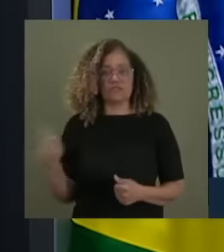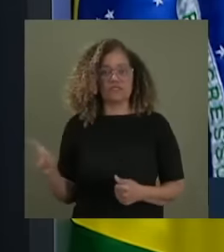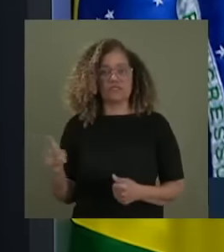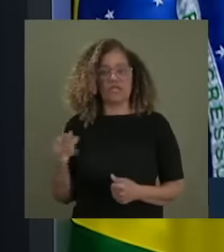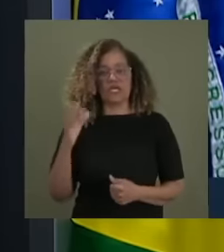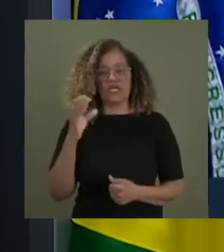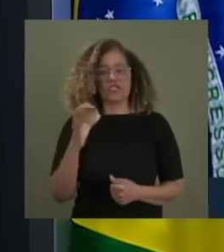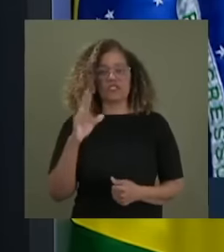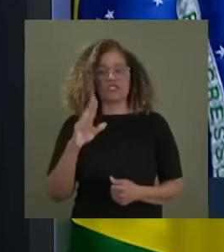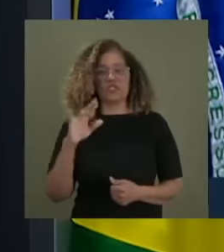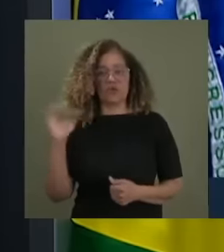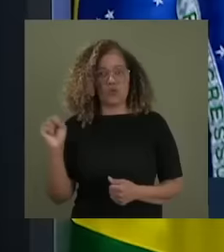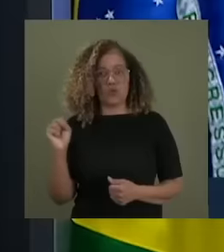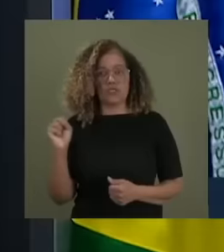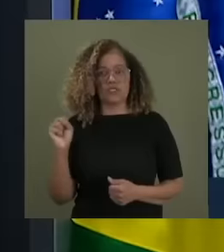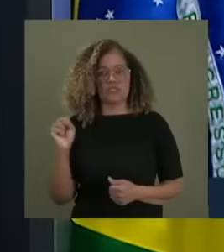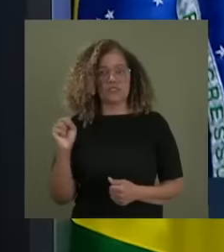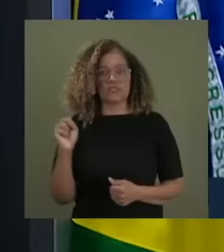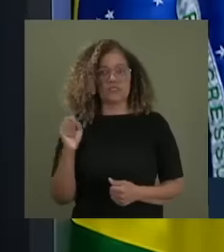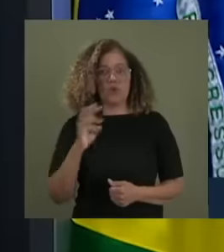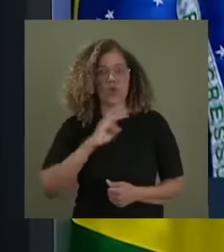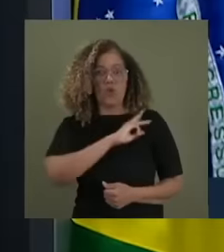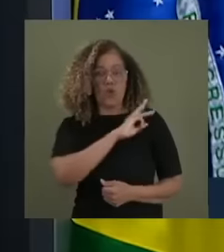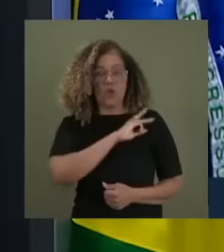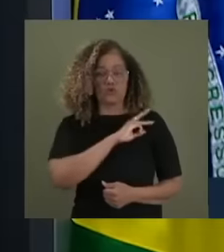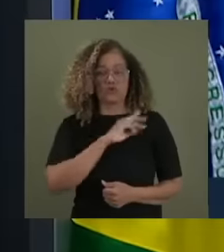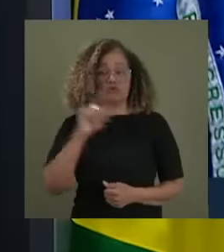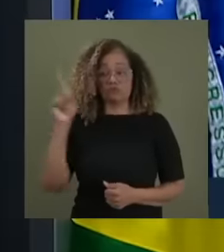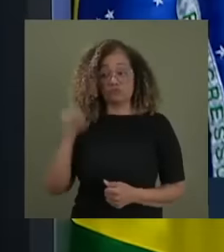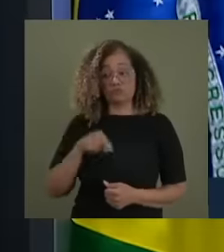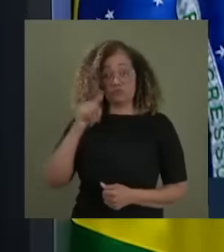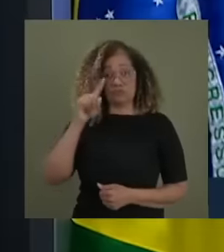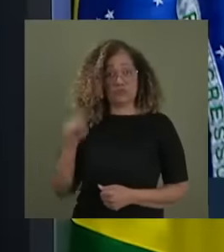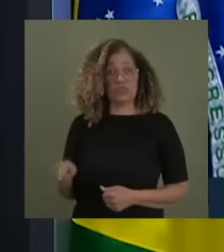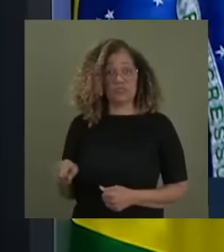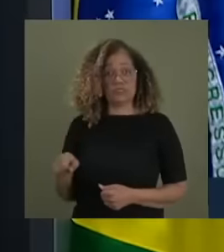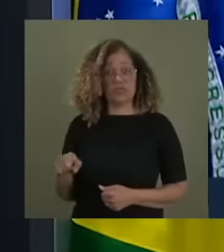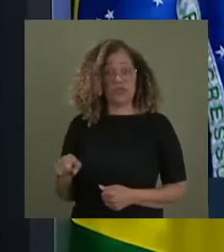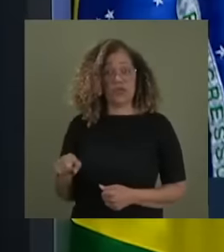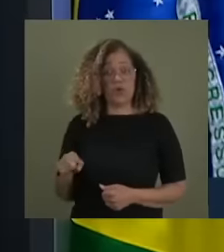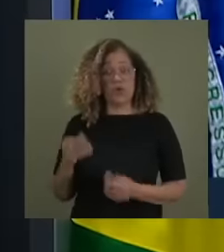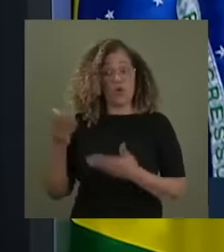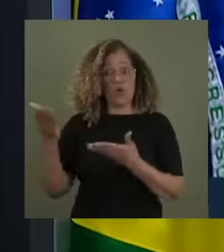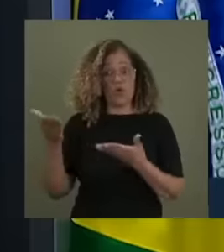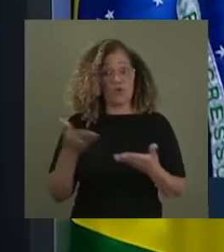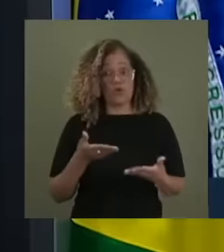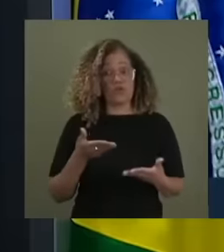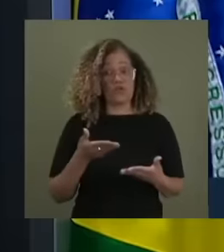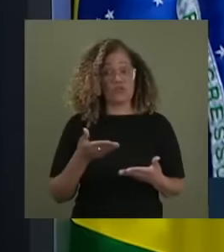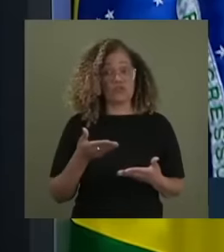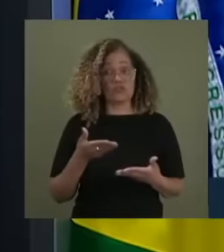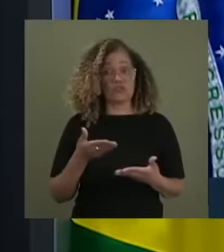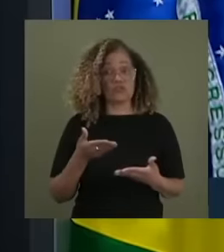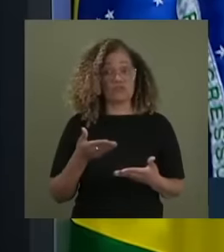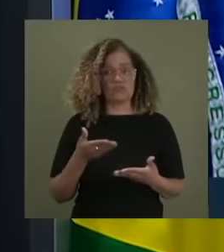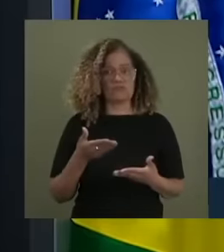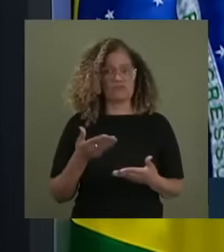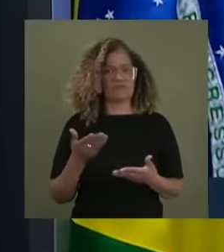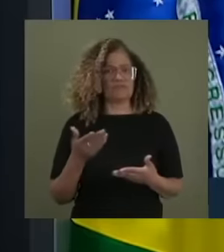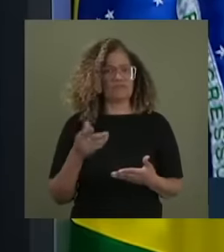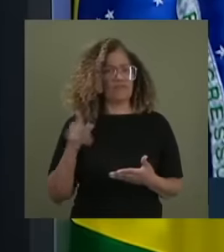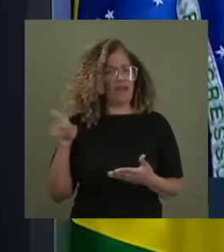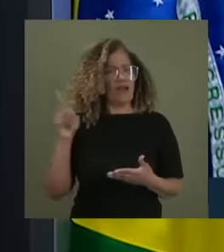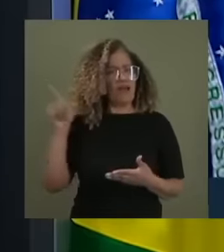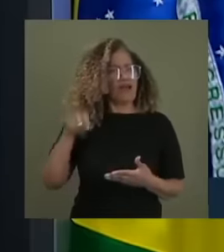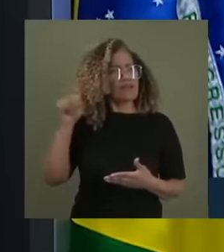Smith que é Republicano vetou depois dos convites emitidos eles TM lá diferente de nó aqui